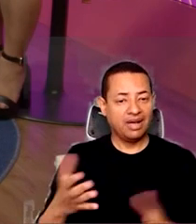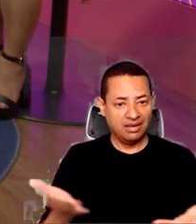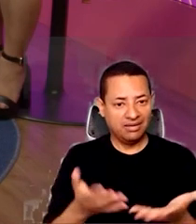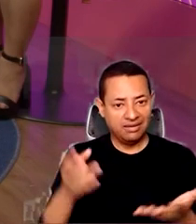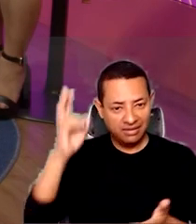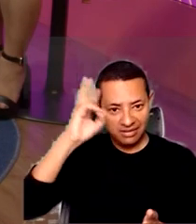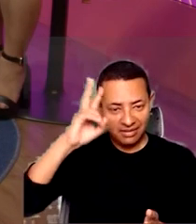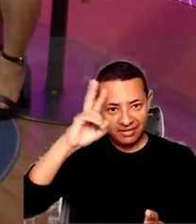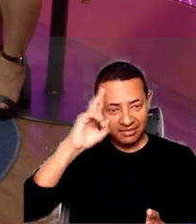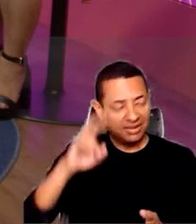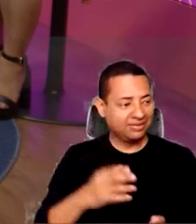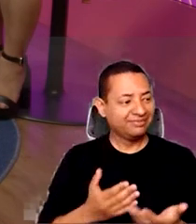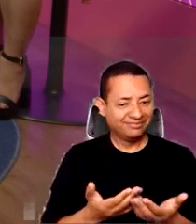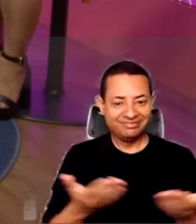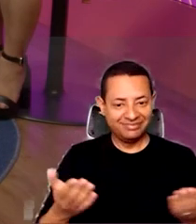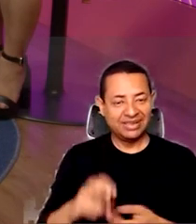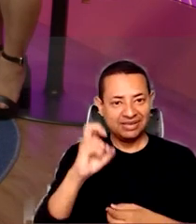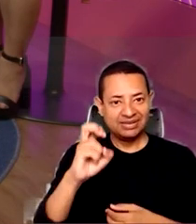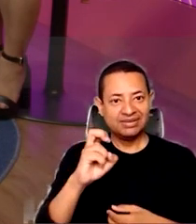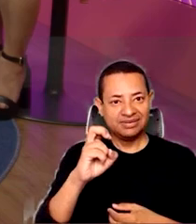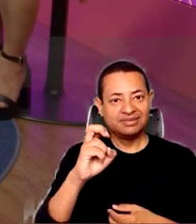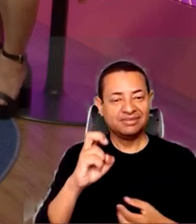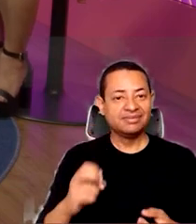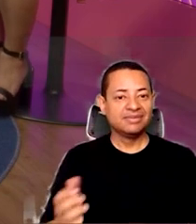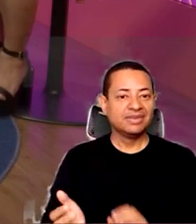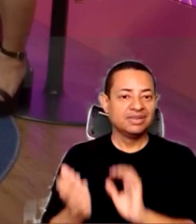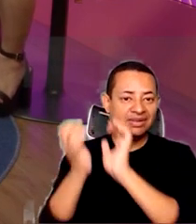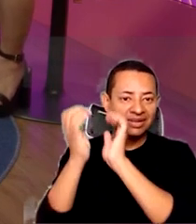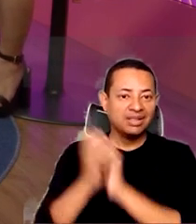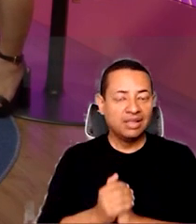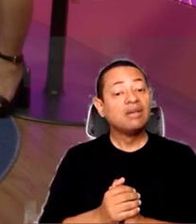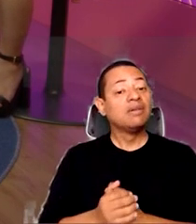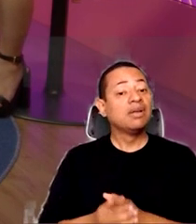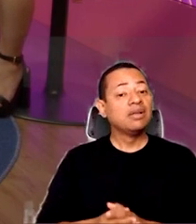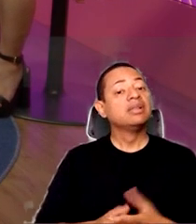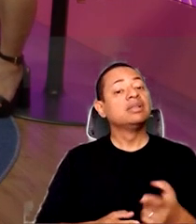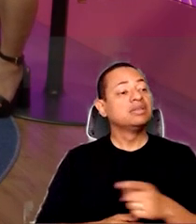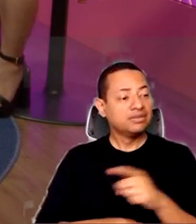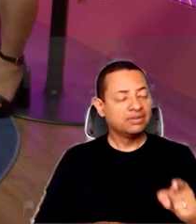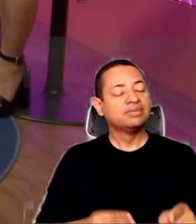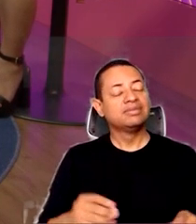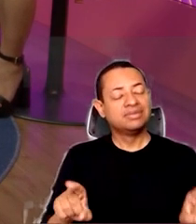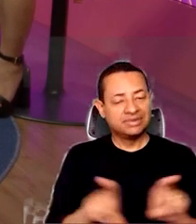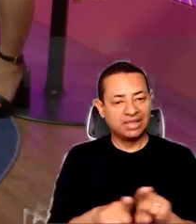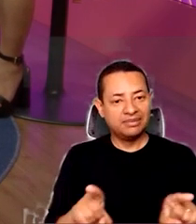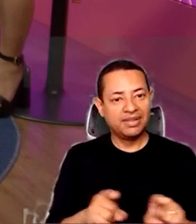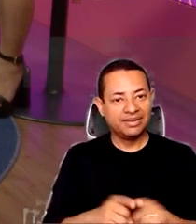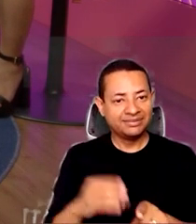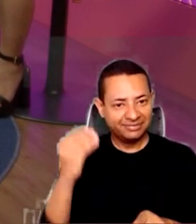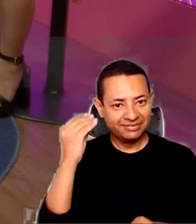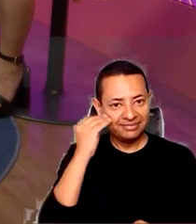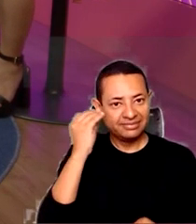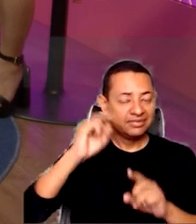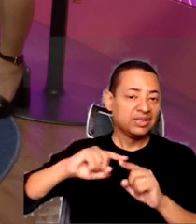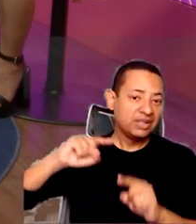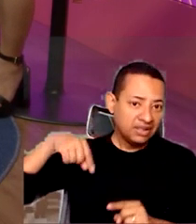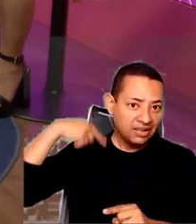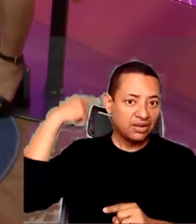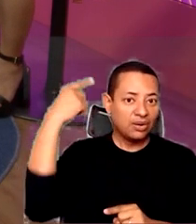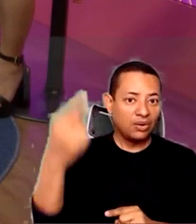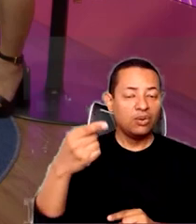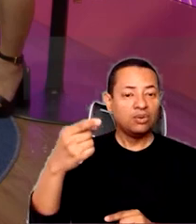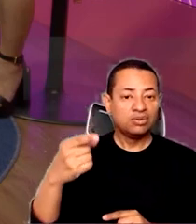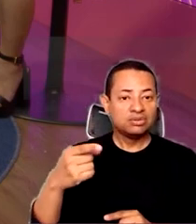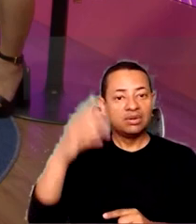paraas cinco vencedoras né que vocês vão disputar a etapa Nacional né então agora tem uma próxima fase